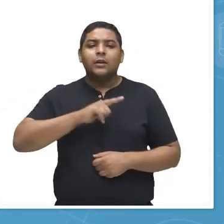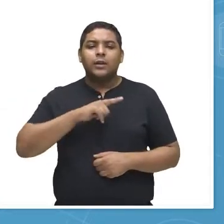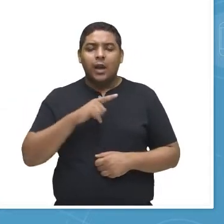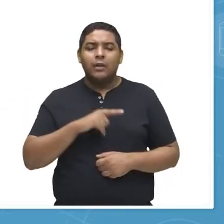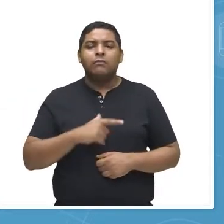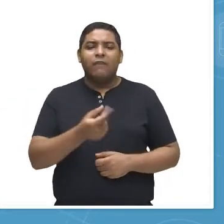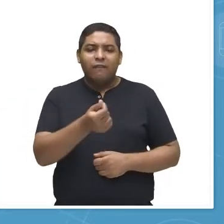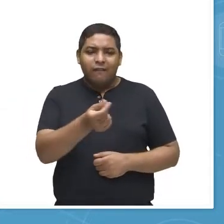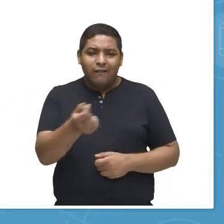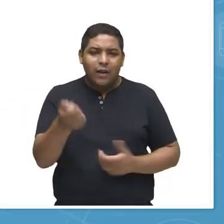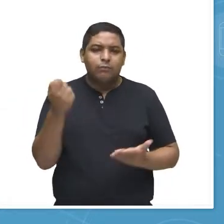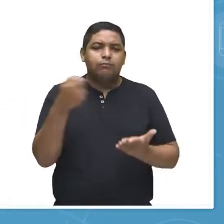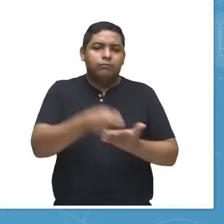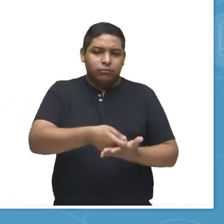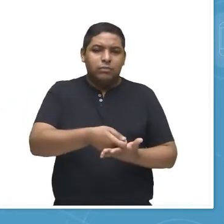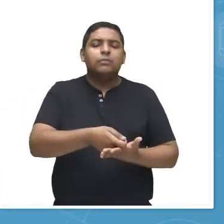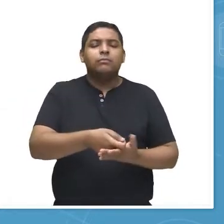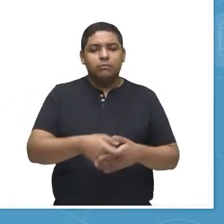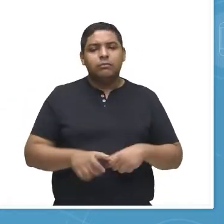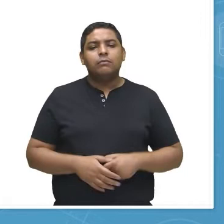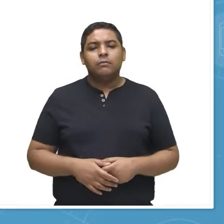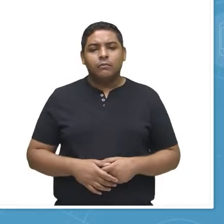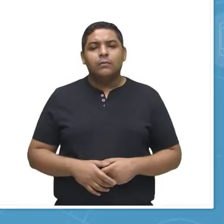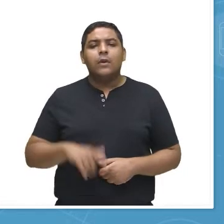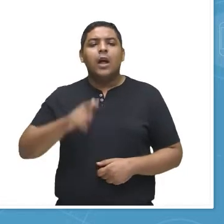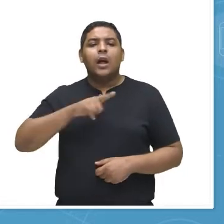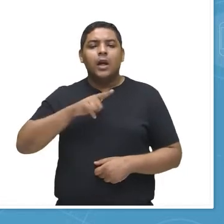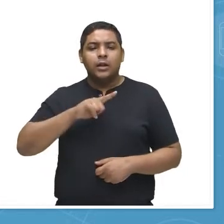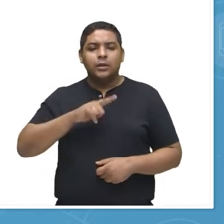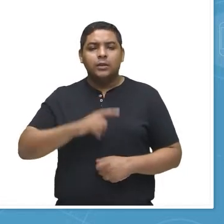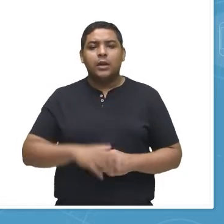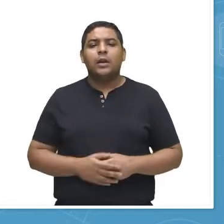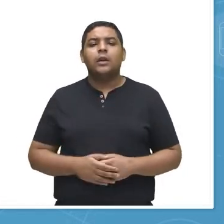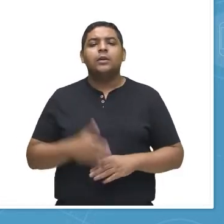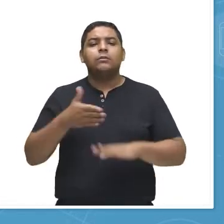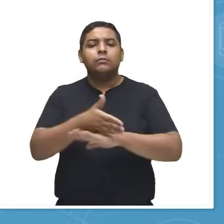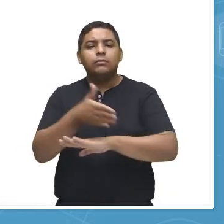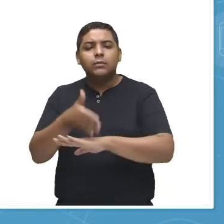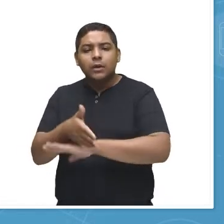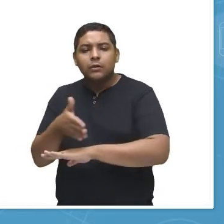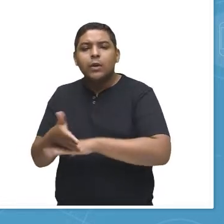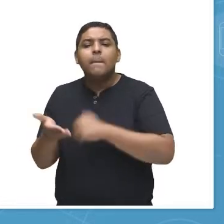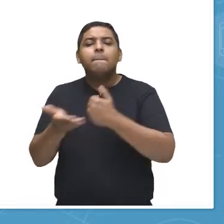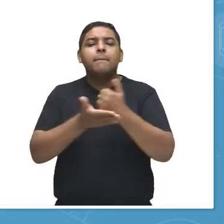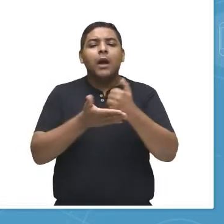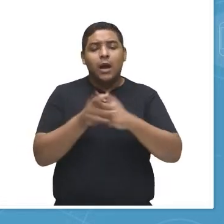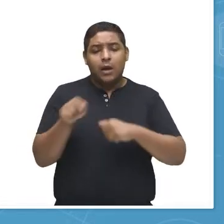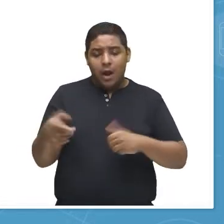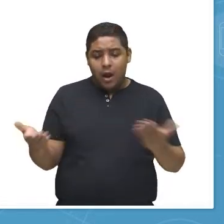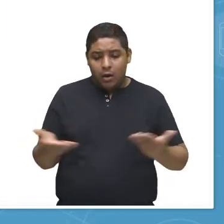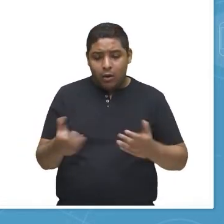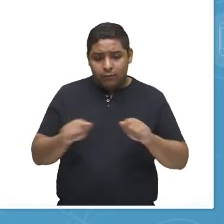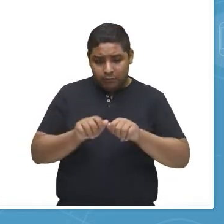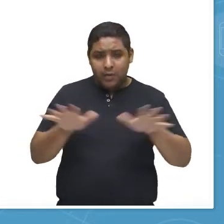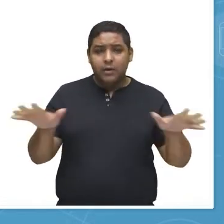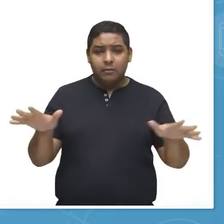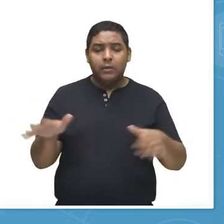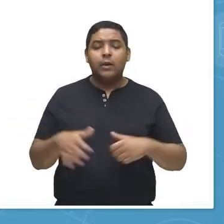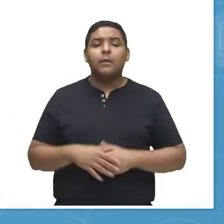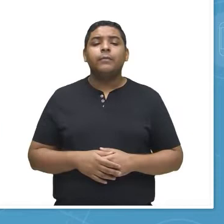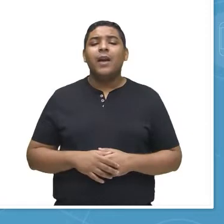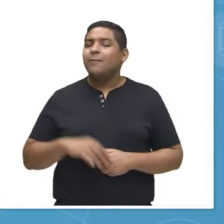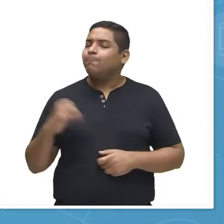tributárias para poder garantir o acesso a serviços básicos. Nós estamos vendo agora, por conta da pandemia,